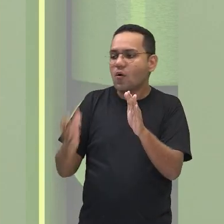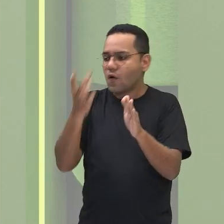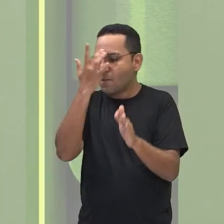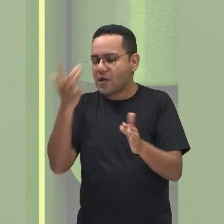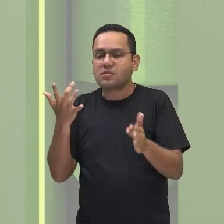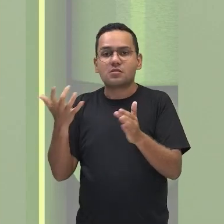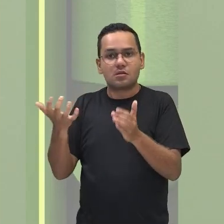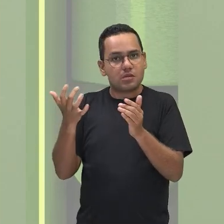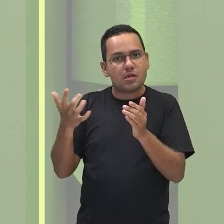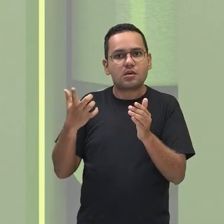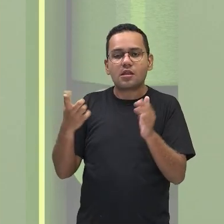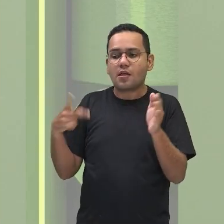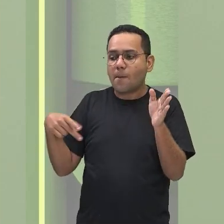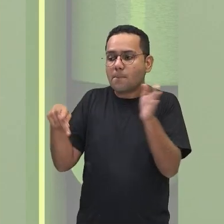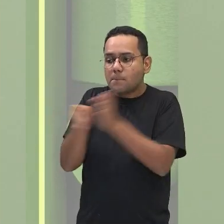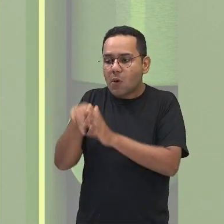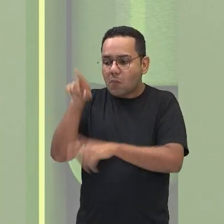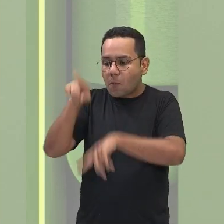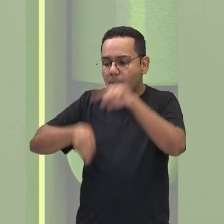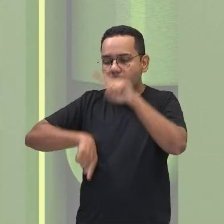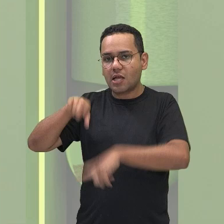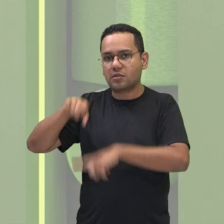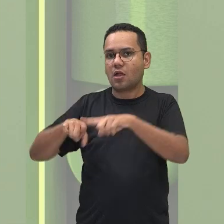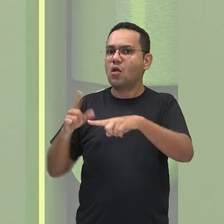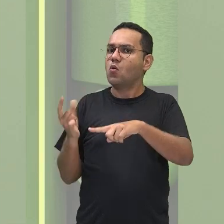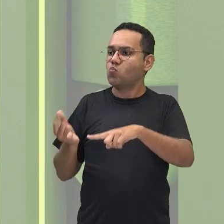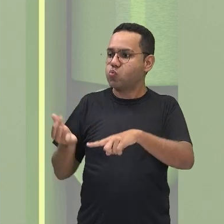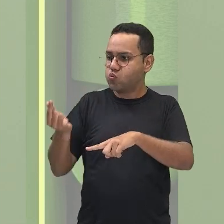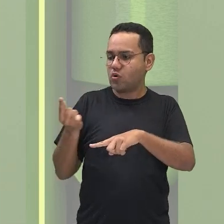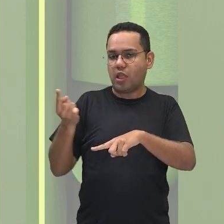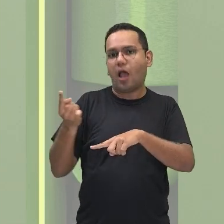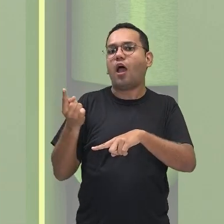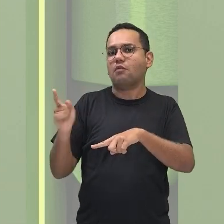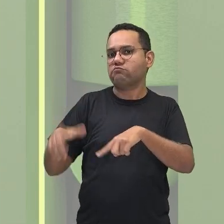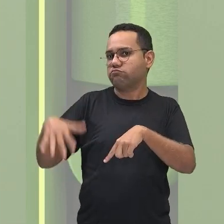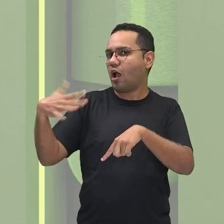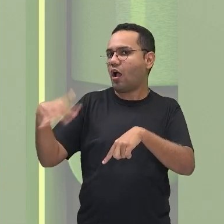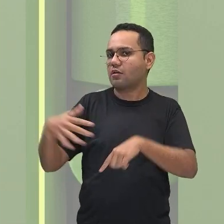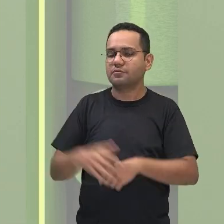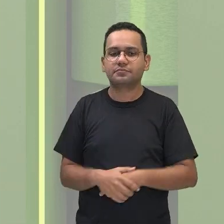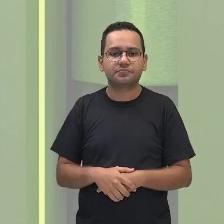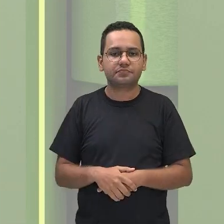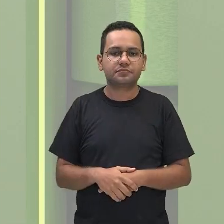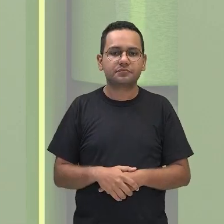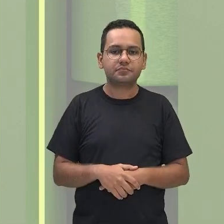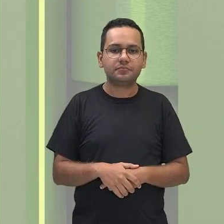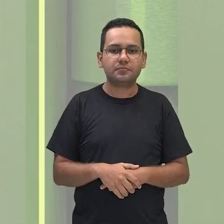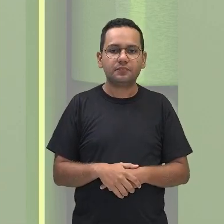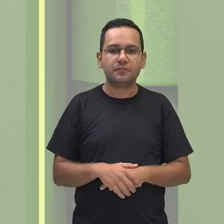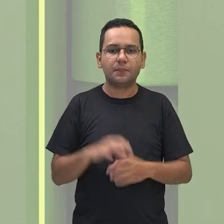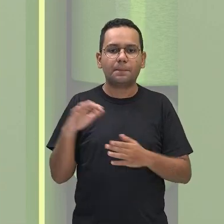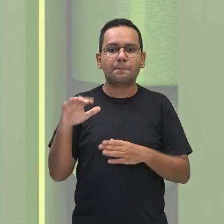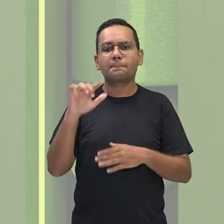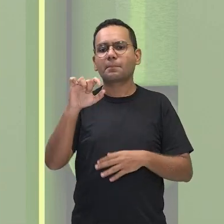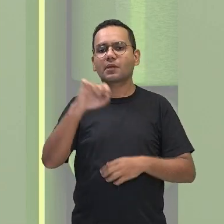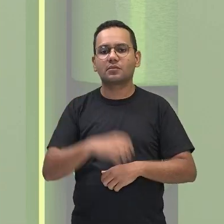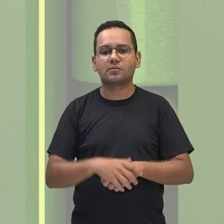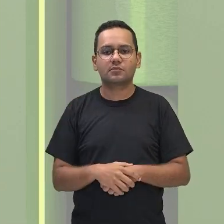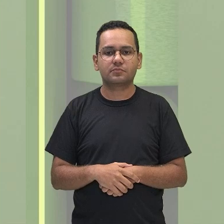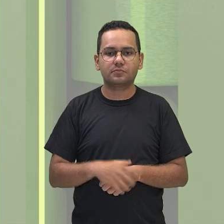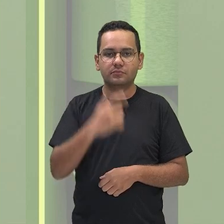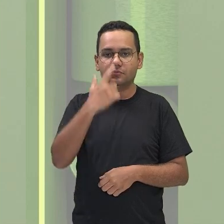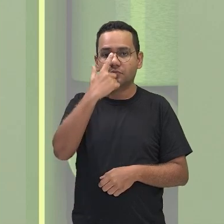joia especial de alto valor comercial. Quando essa pressão ainda é menor sobre os átomos, ele sobre uma